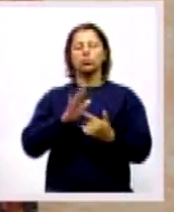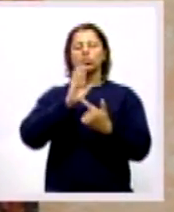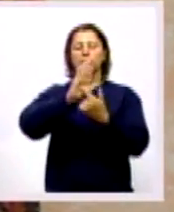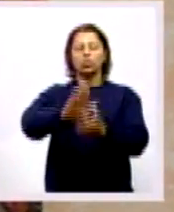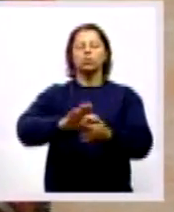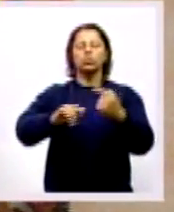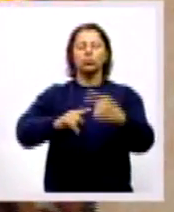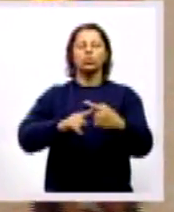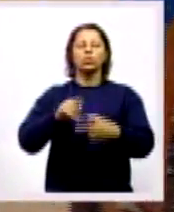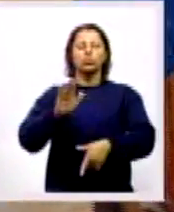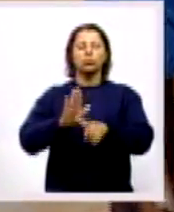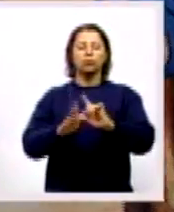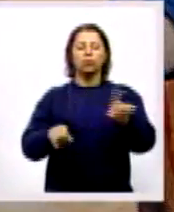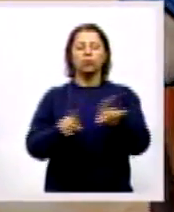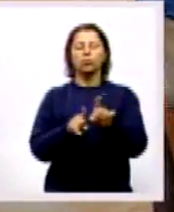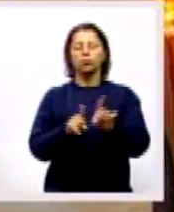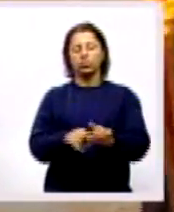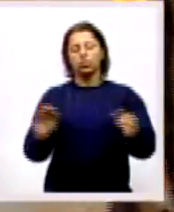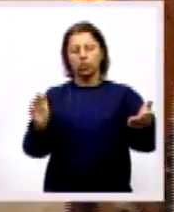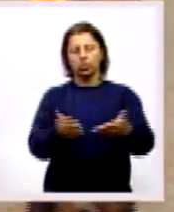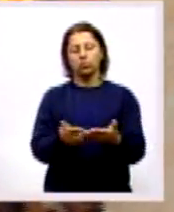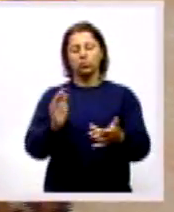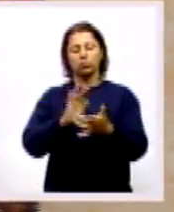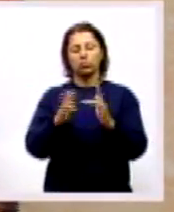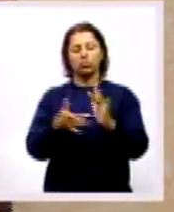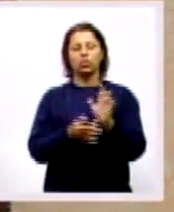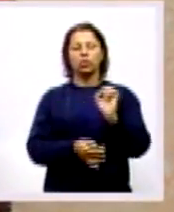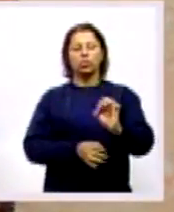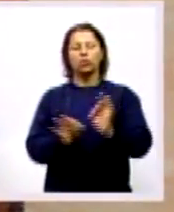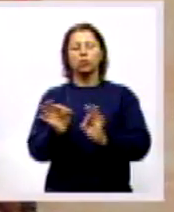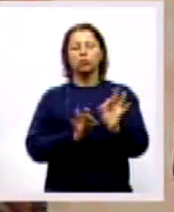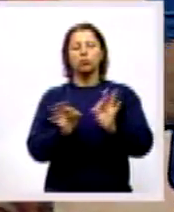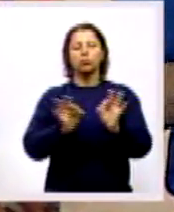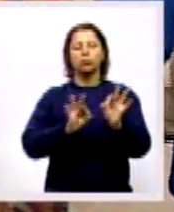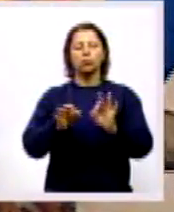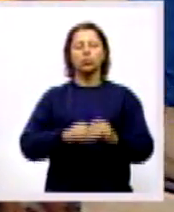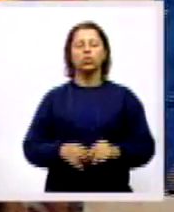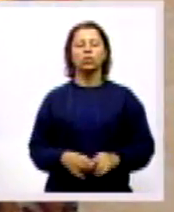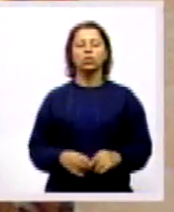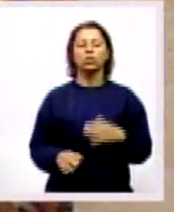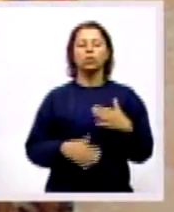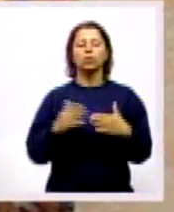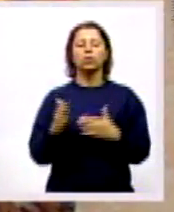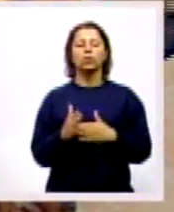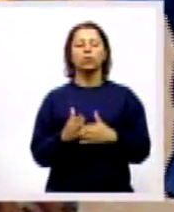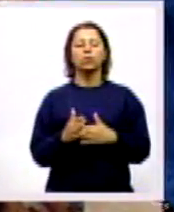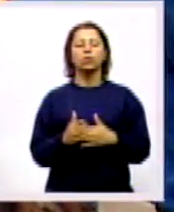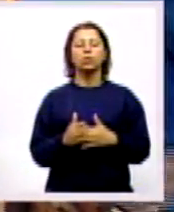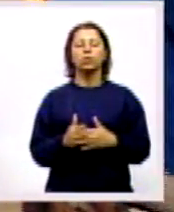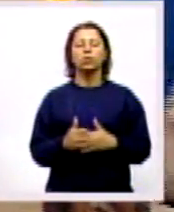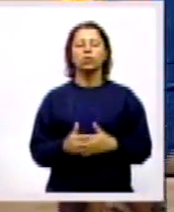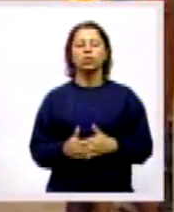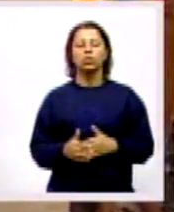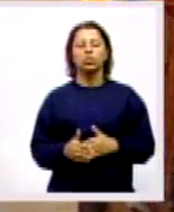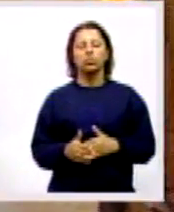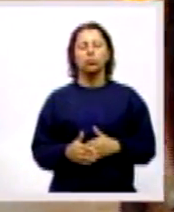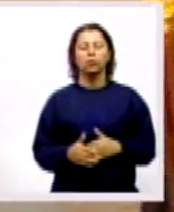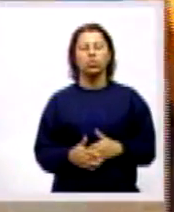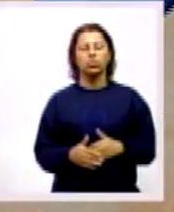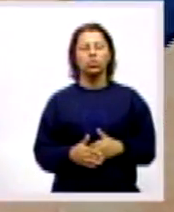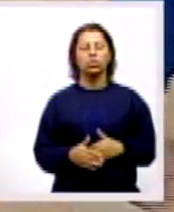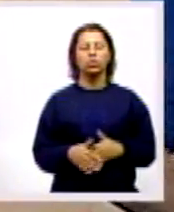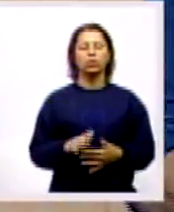O antes e o depois. O Cristo que prepara toda a propriedade, o Cristo